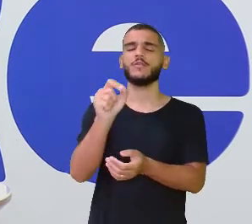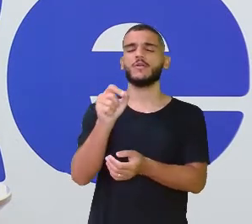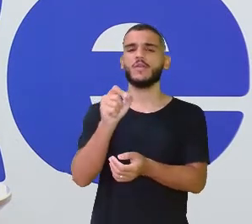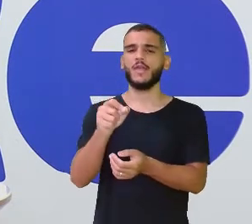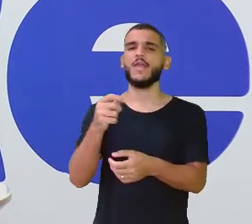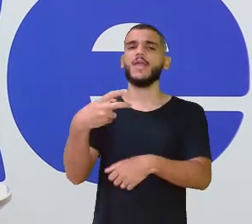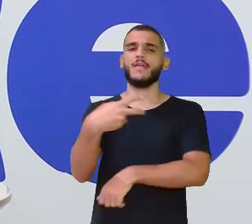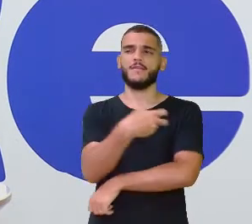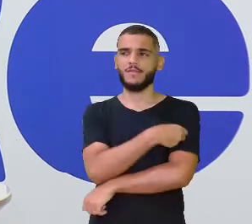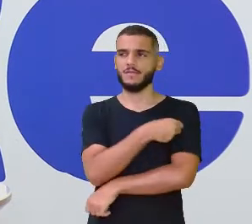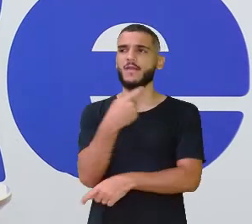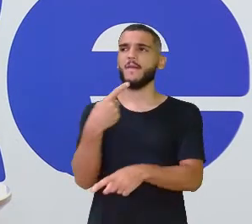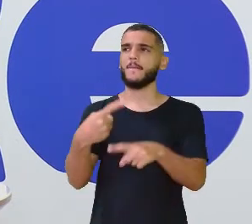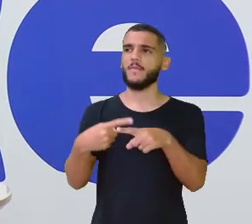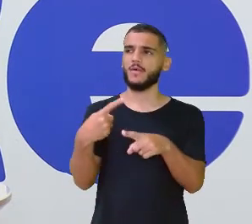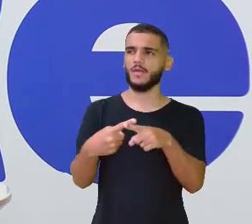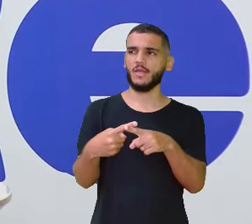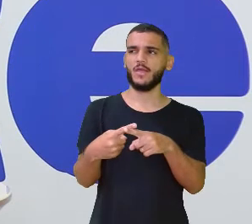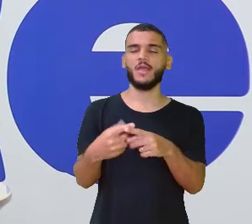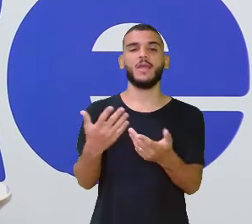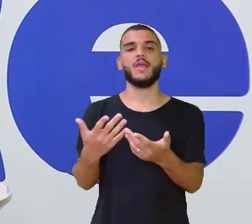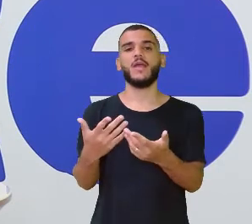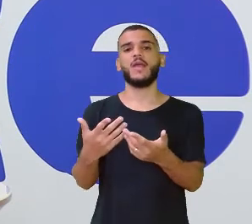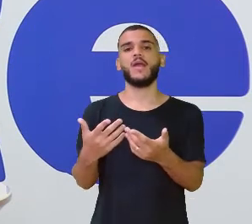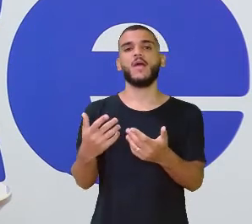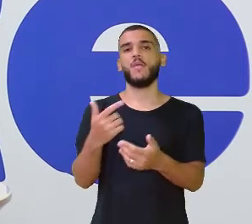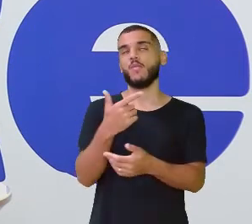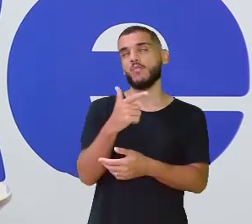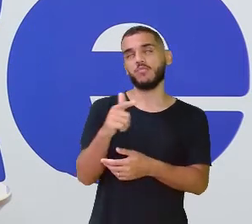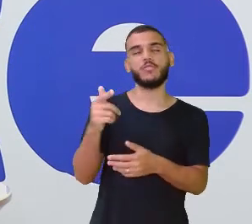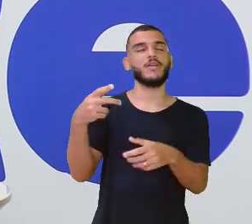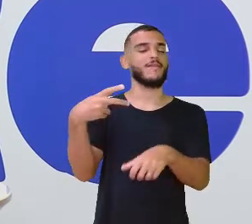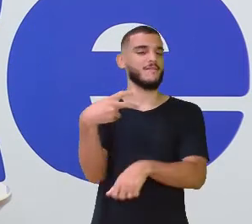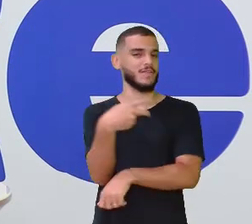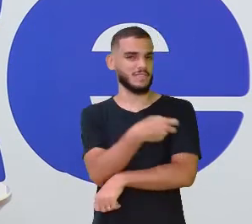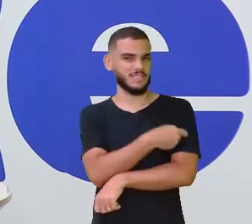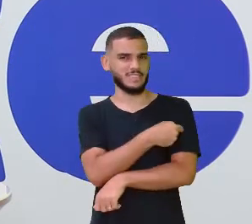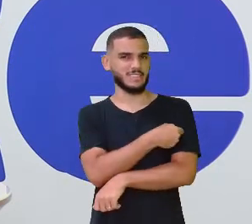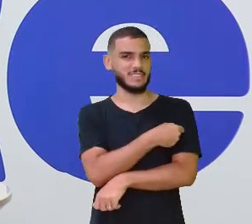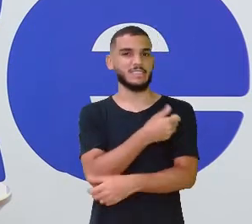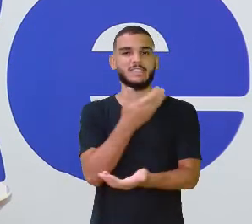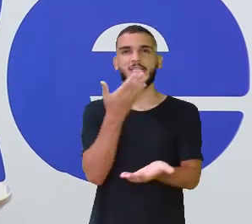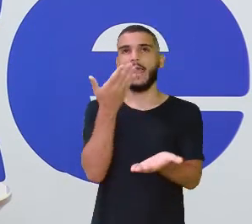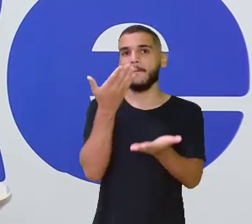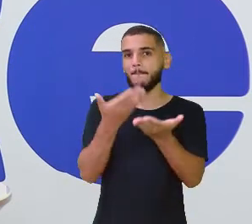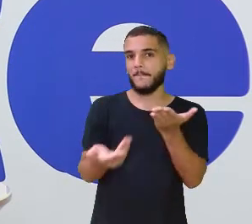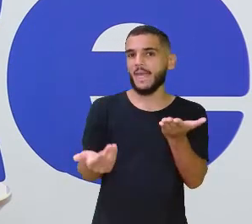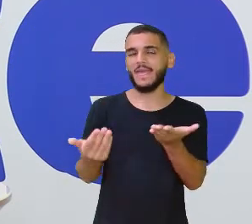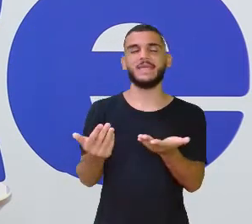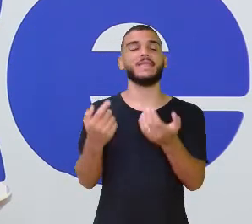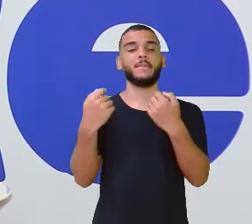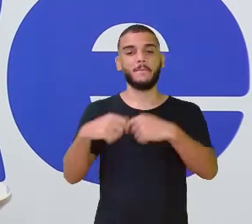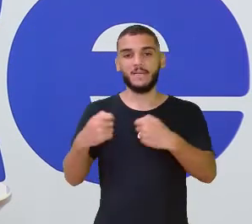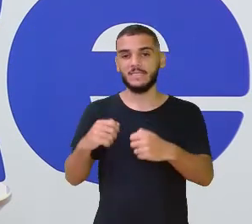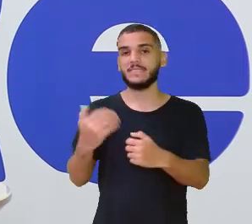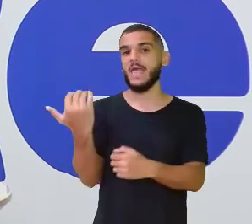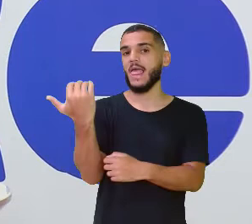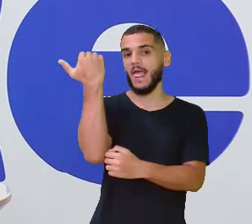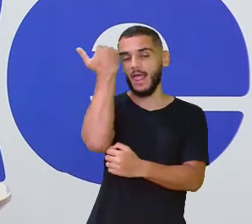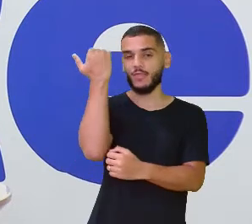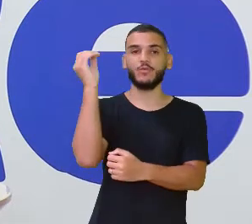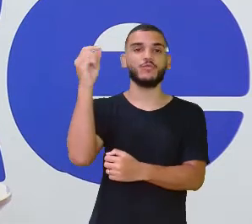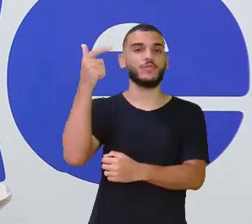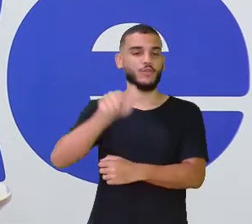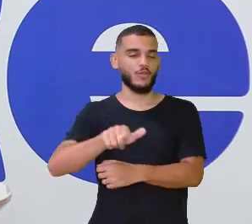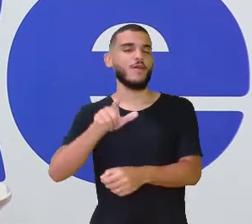das vacinas, pois algumas vencem. E quando você é adulto, você vai ter que renovar. Por isso é